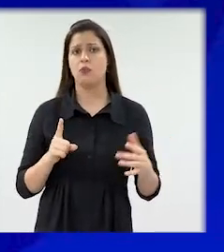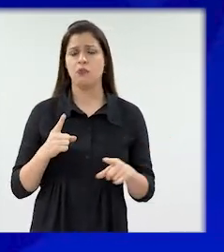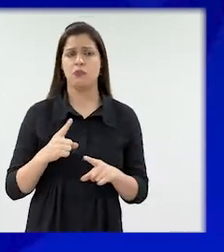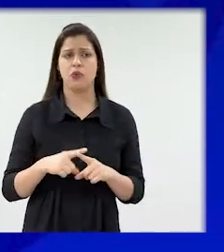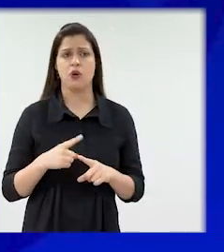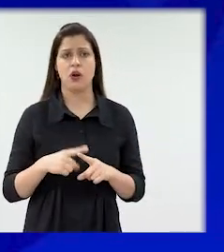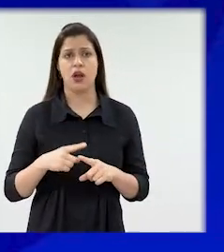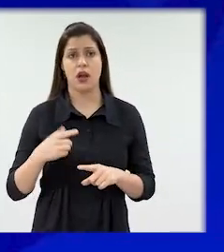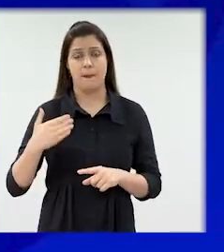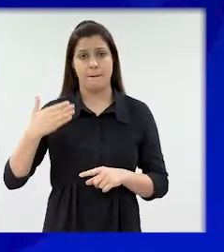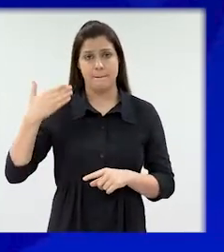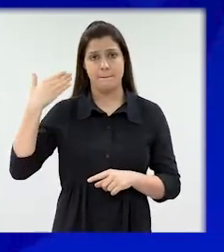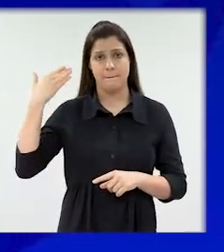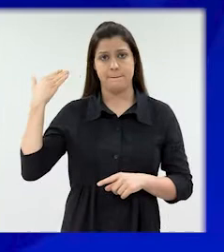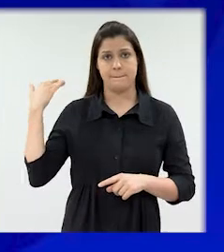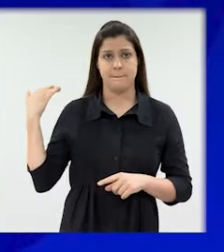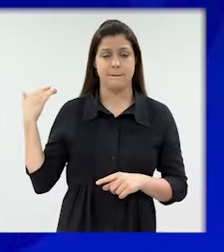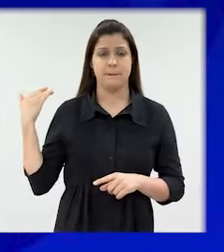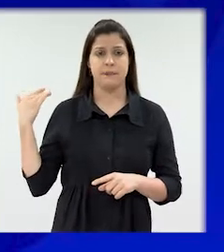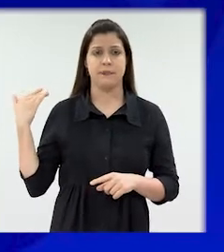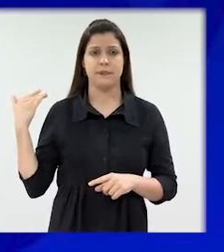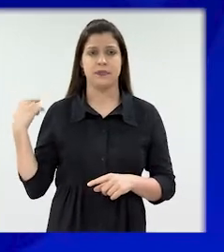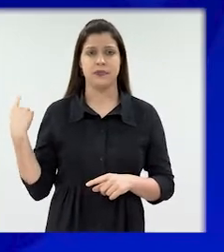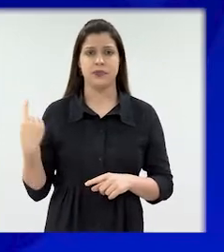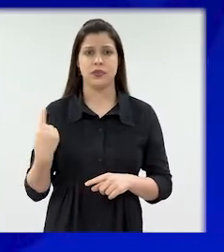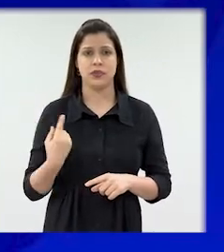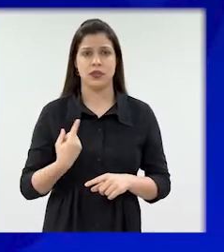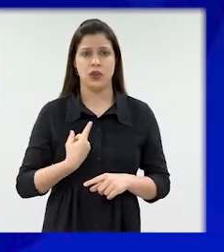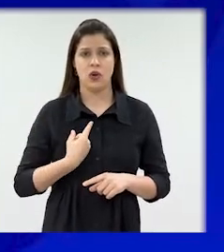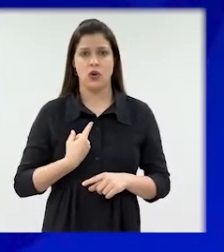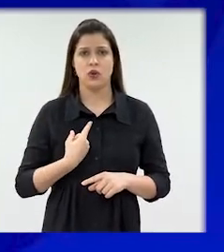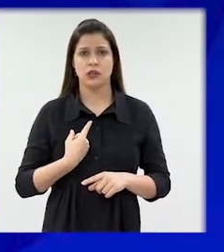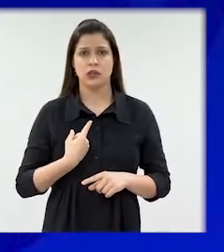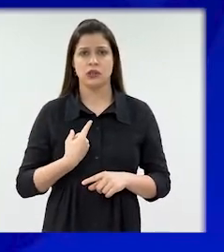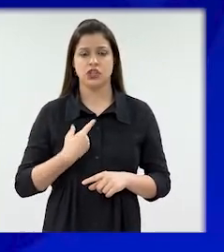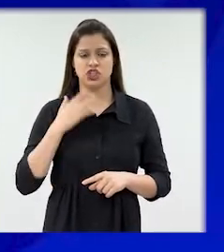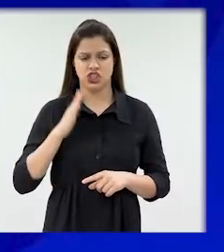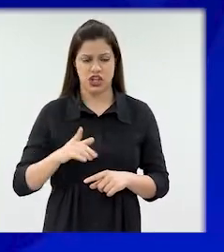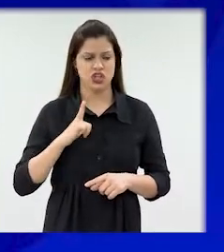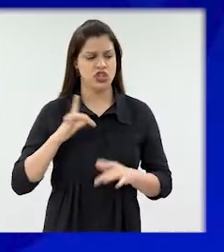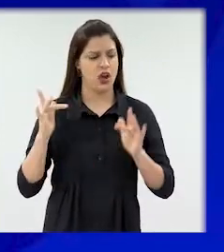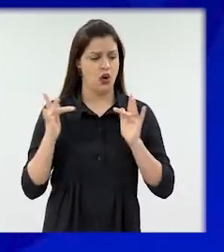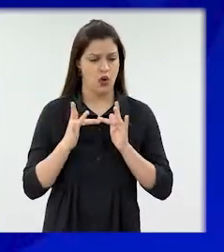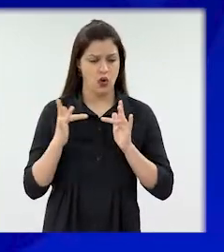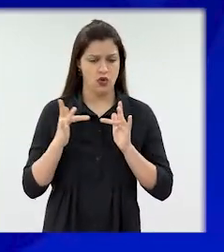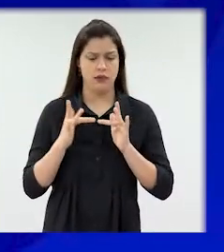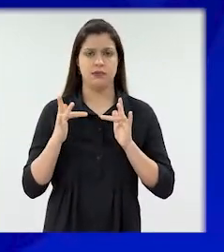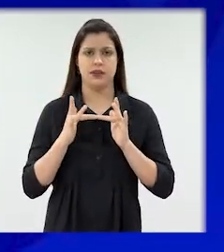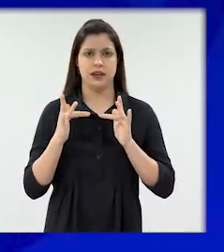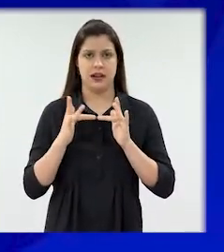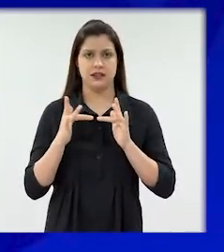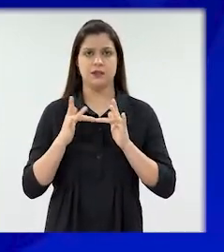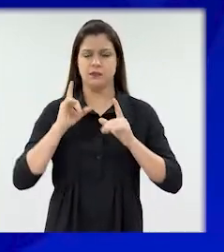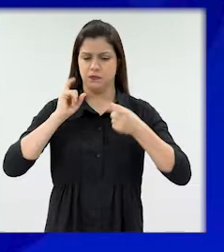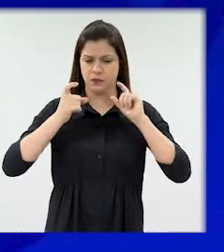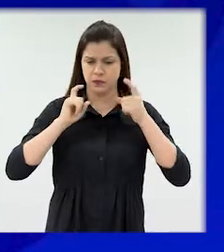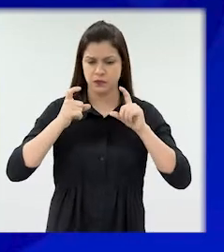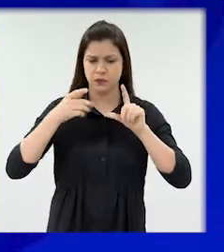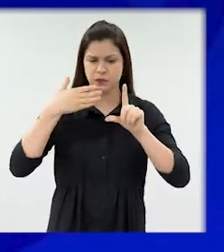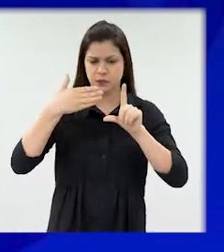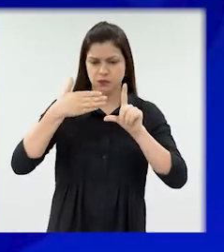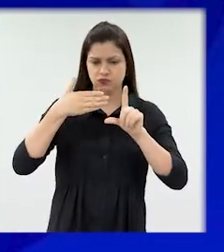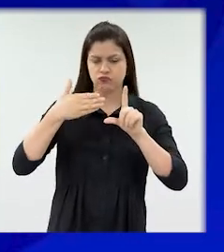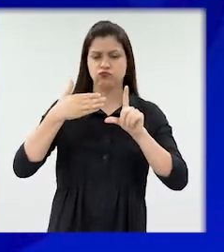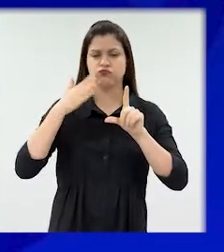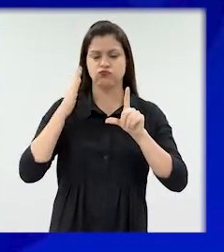nós, desde o tempo da administração da ministra Rosa Weber, nós temos tido contato com o TSE em reuniões virtuais, tanto com a